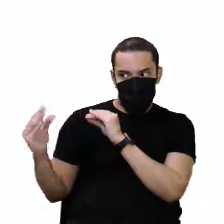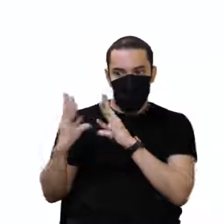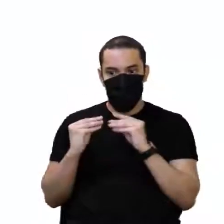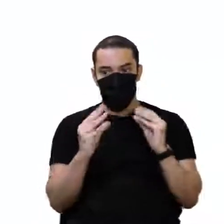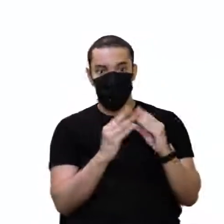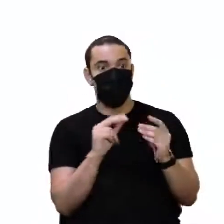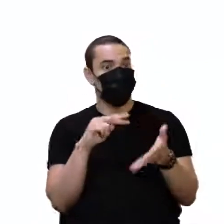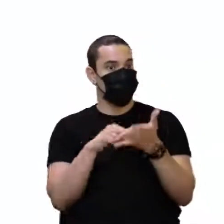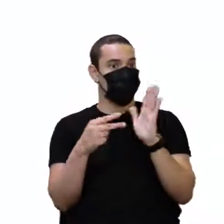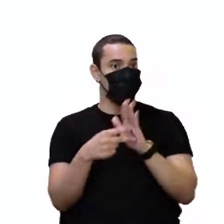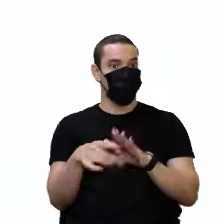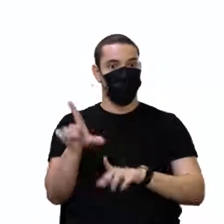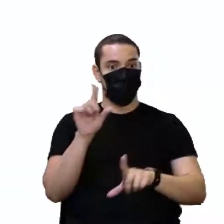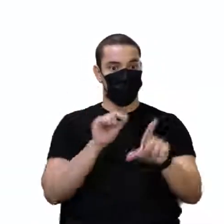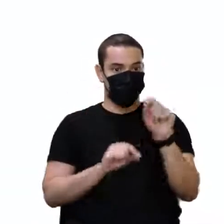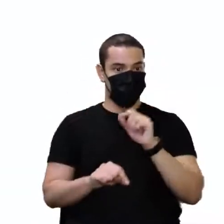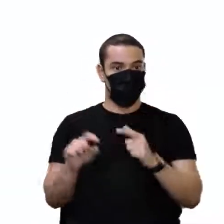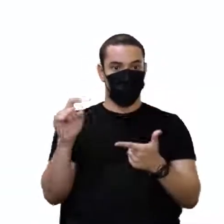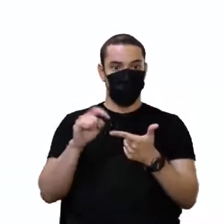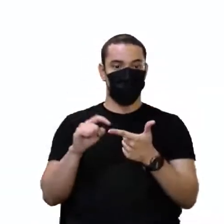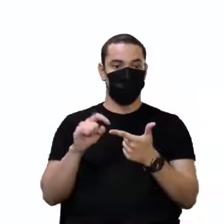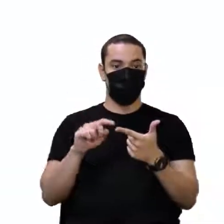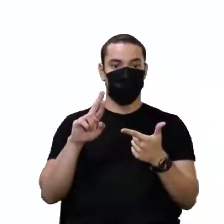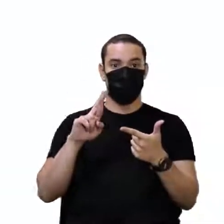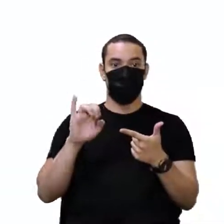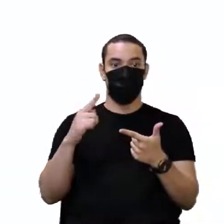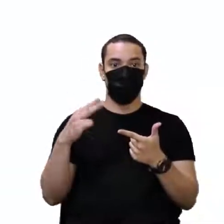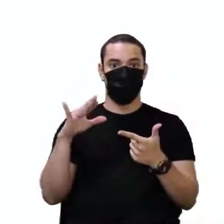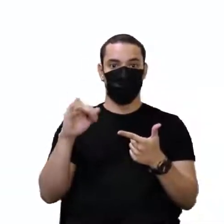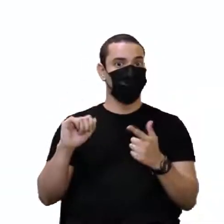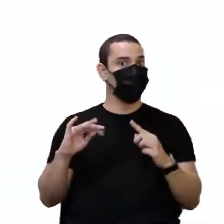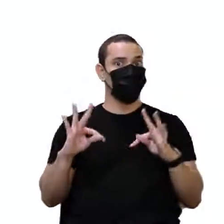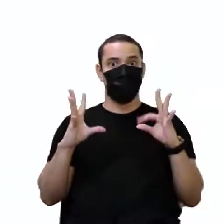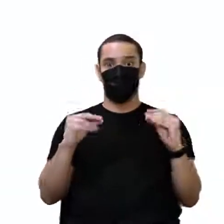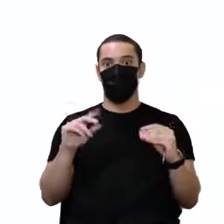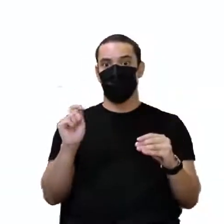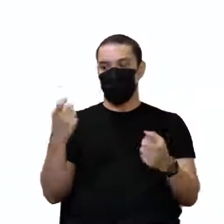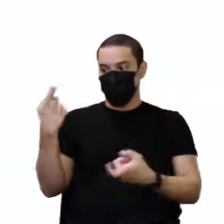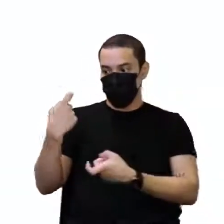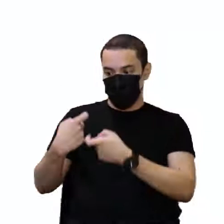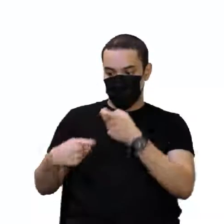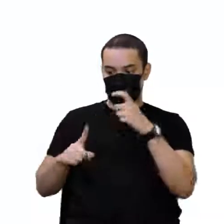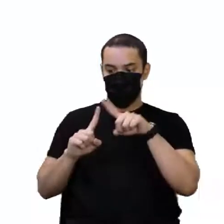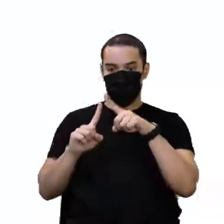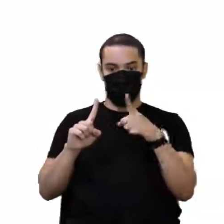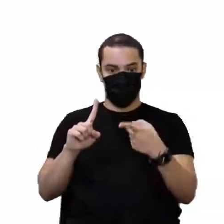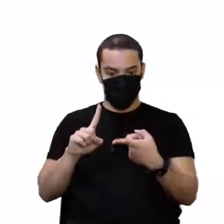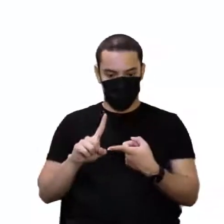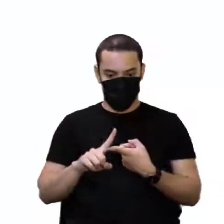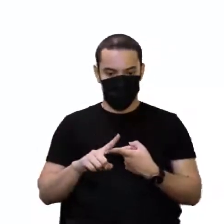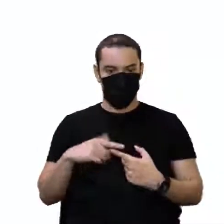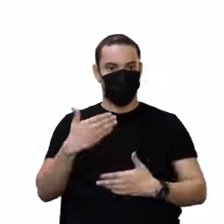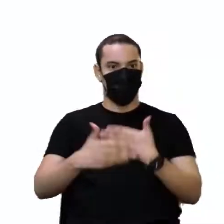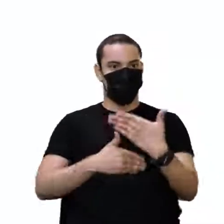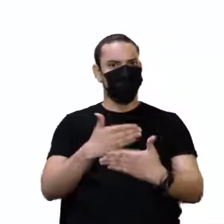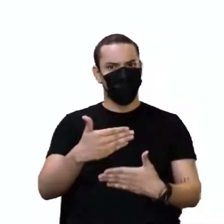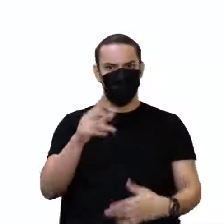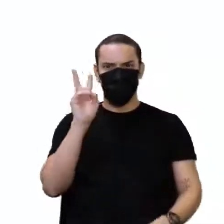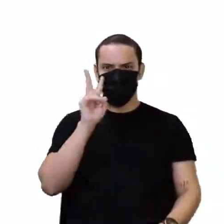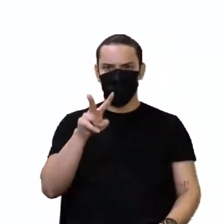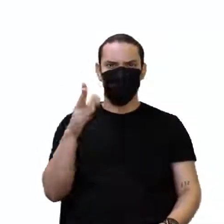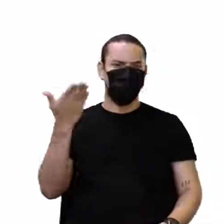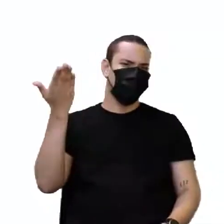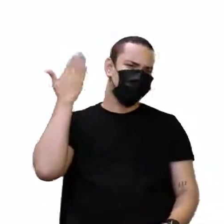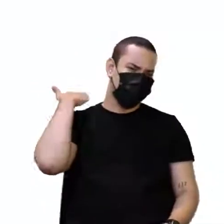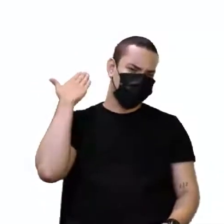processo de seleção. Reprodução. Todos os organismos estão aqui, queridos, e eles têm esse objetivo. Quando a gente viu o processo de especiação, a